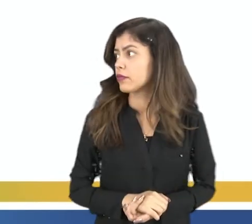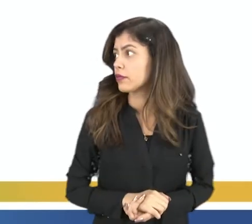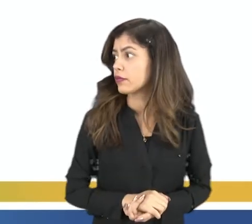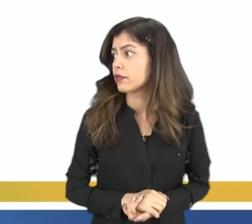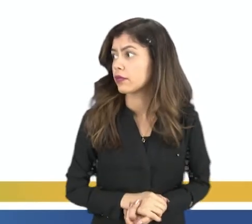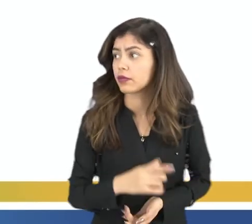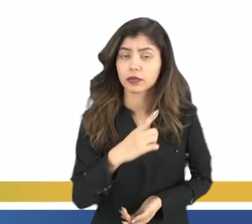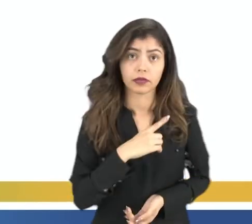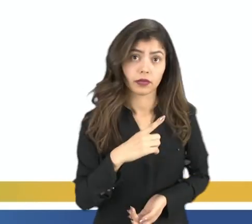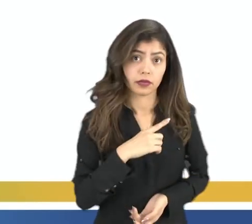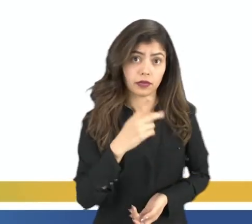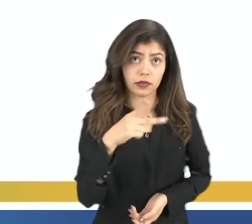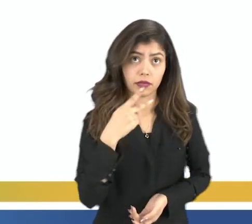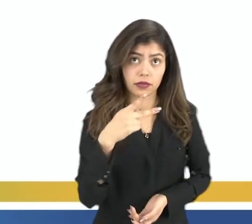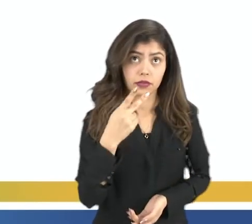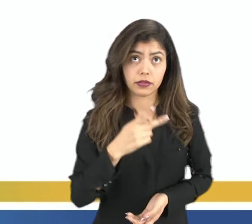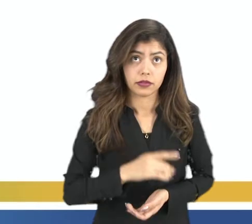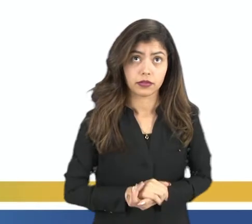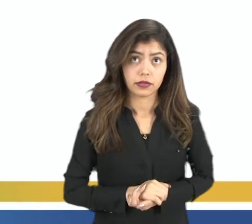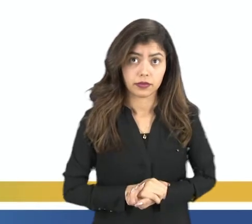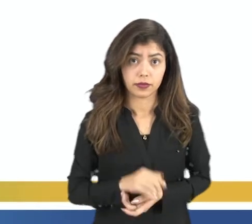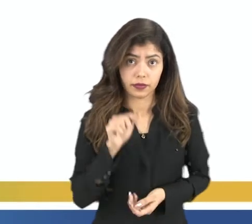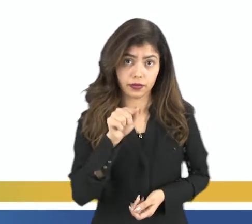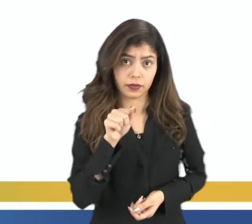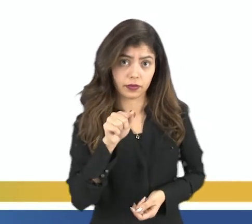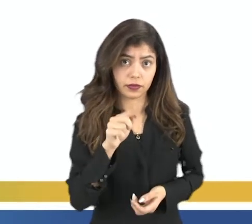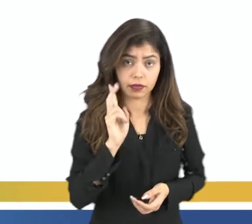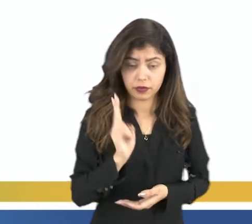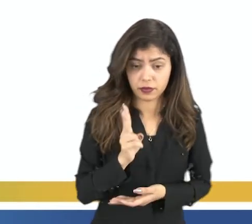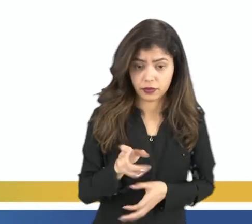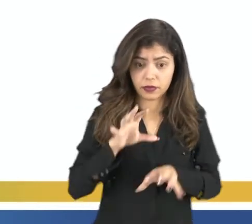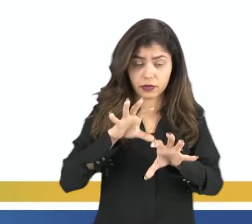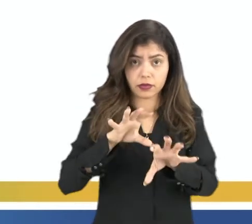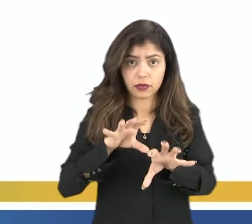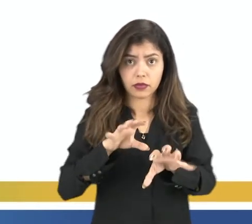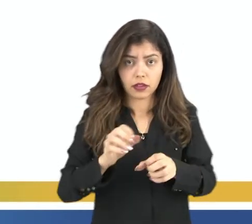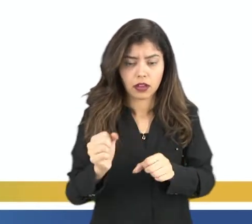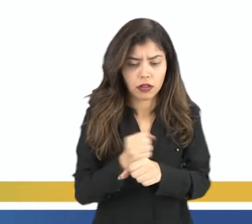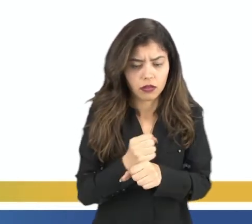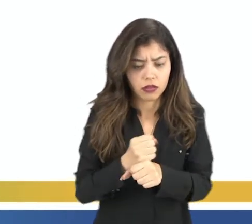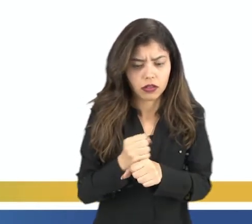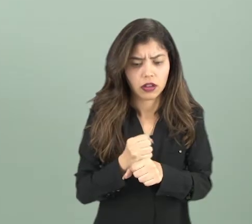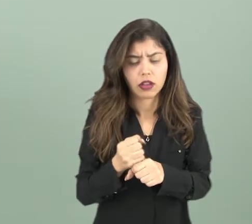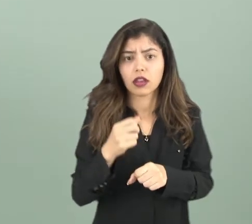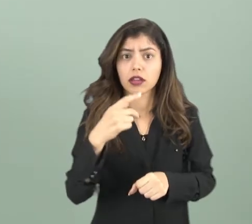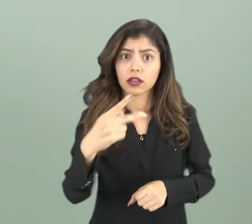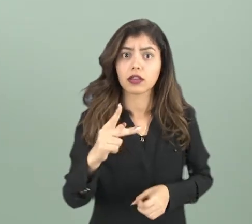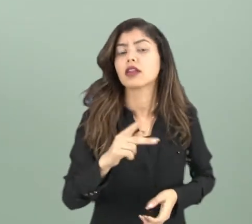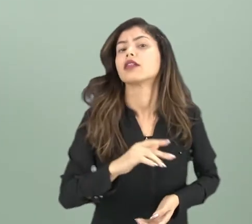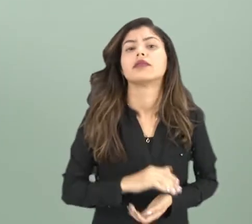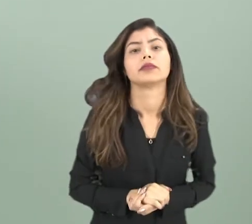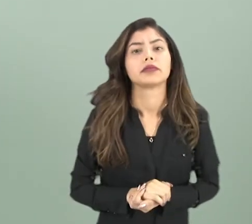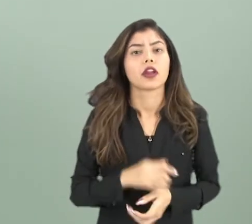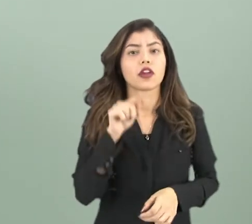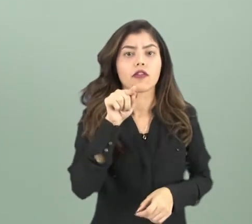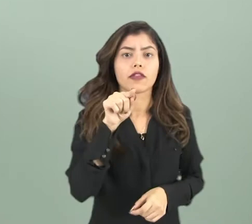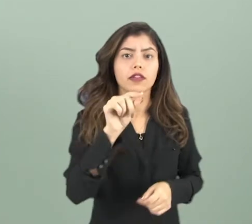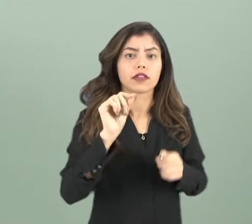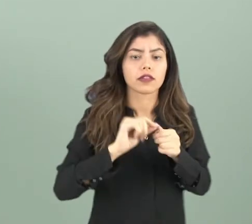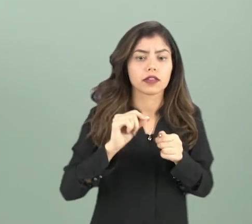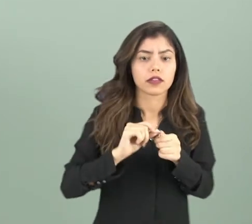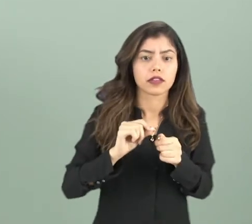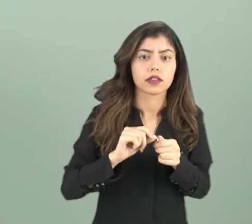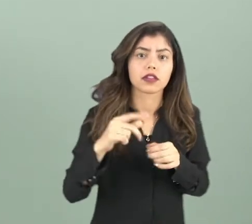quero dizer, elas mesmas. Veja que aí a construção não foi delas, não foi elas que se